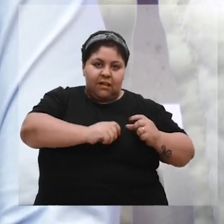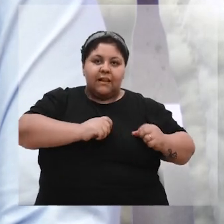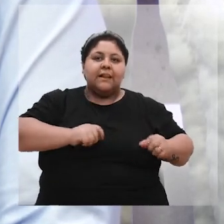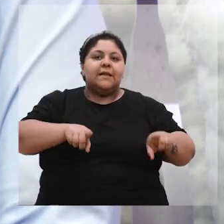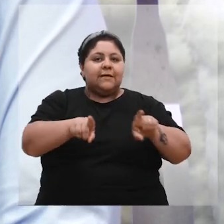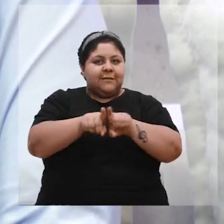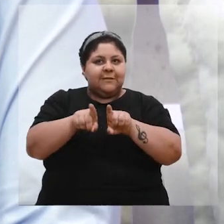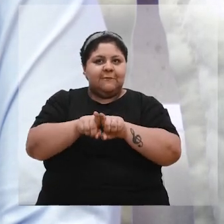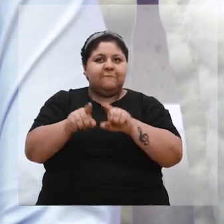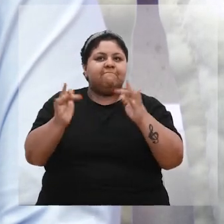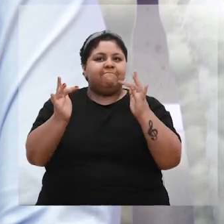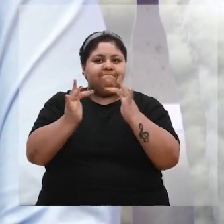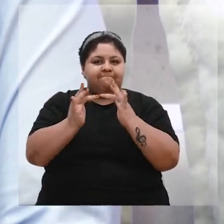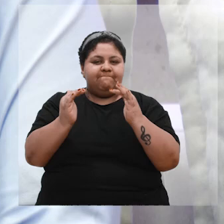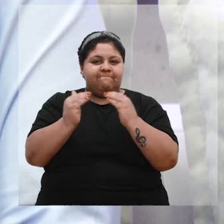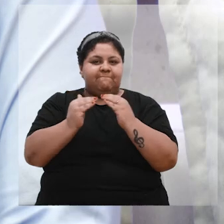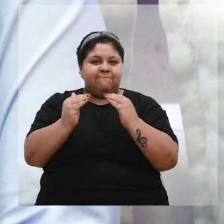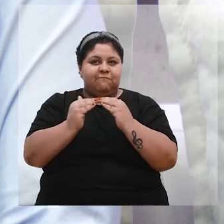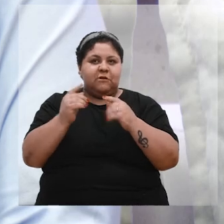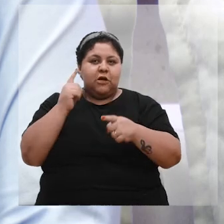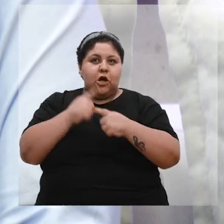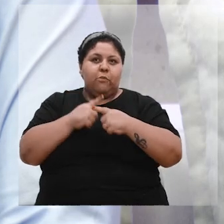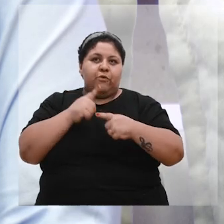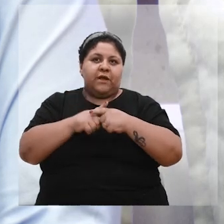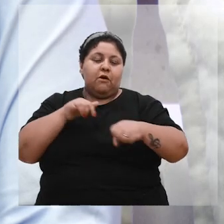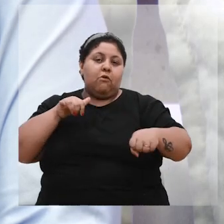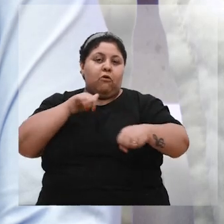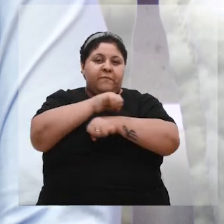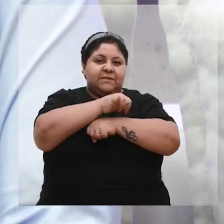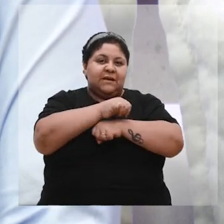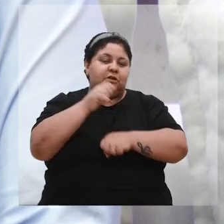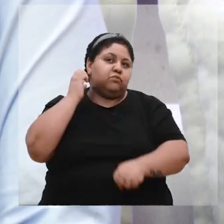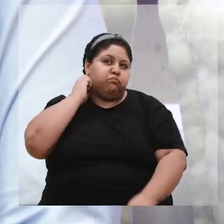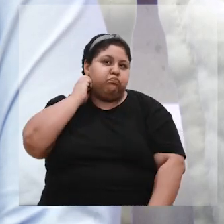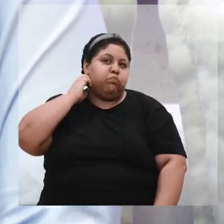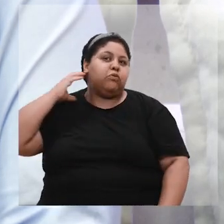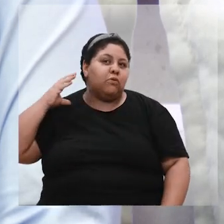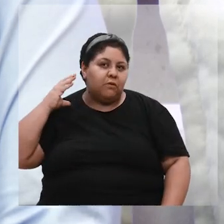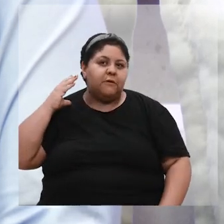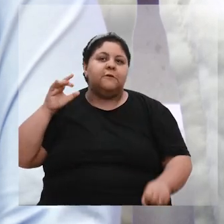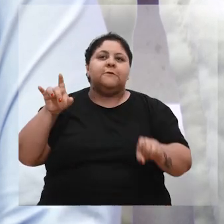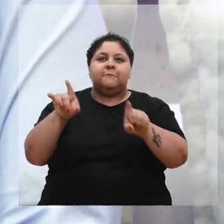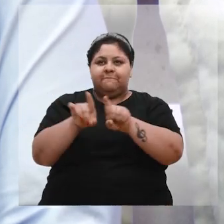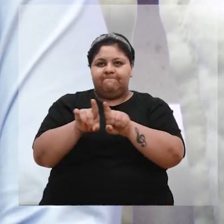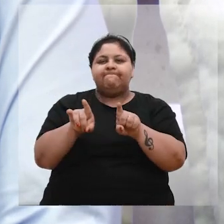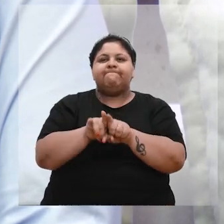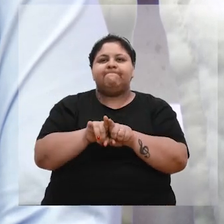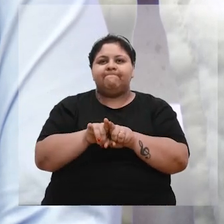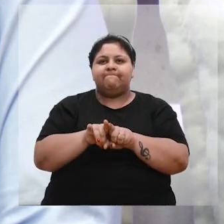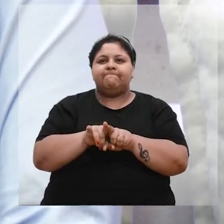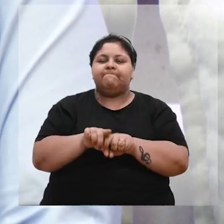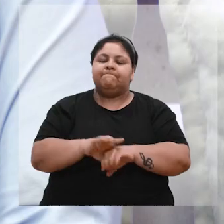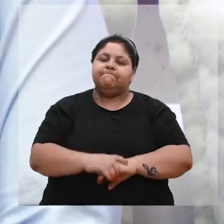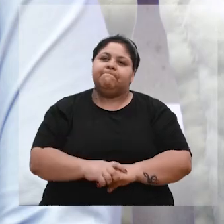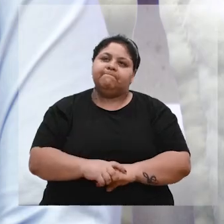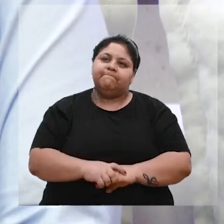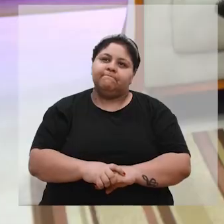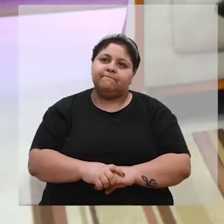mama também tem muito a ver com a obesidade, porque a obesidade, ela estimula hormônios, câncer de mama tem a ver com hormônios,